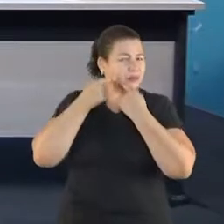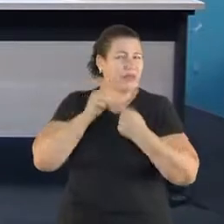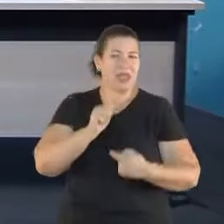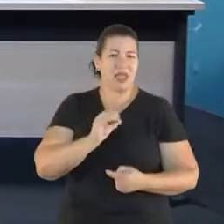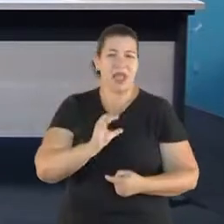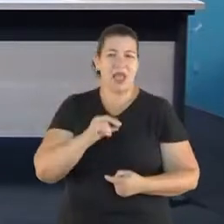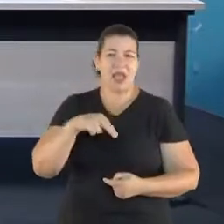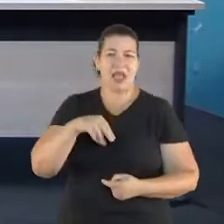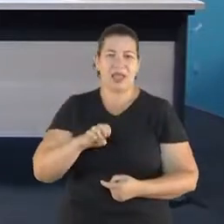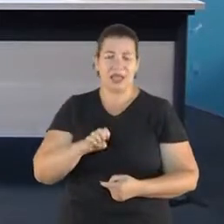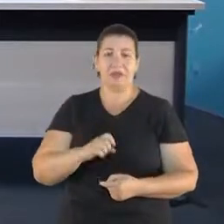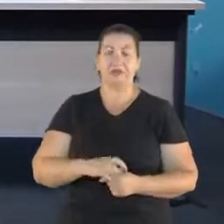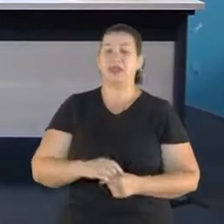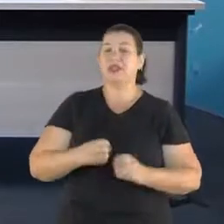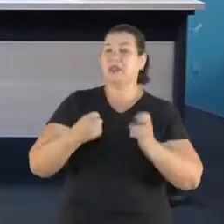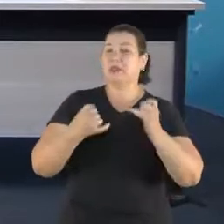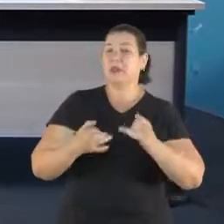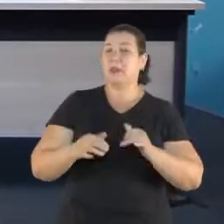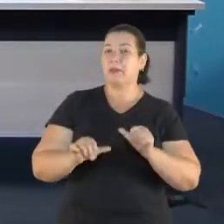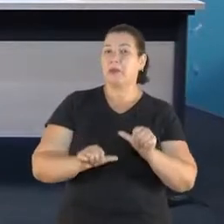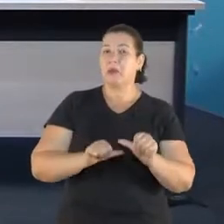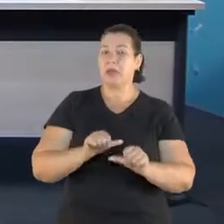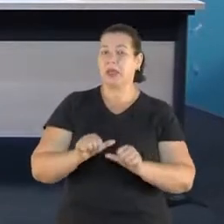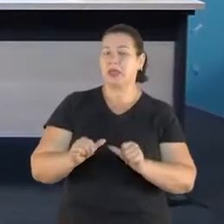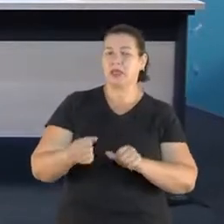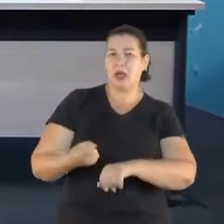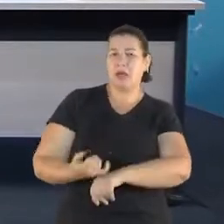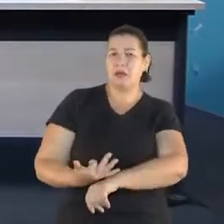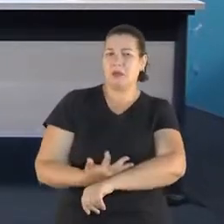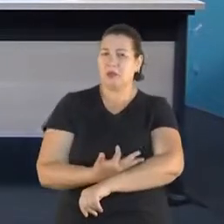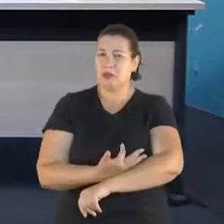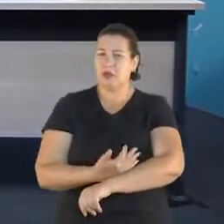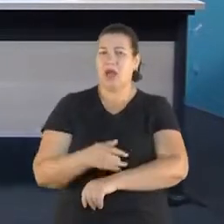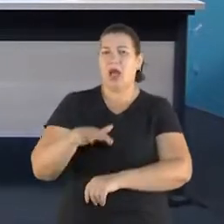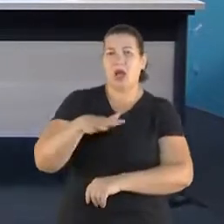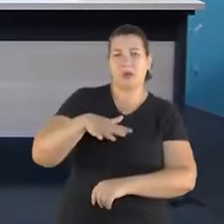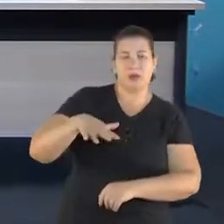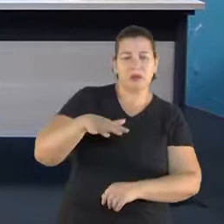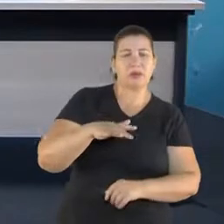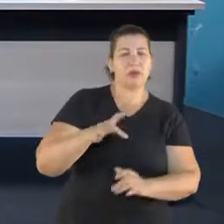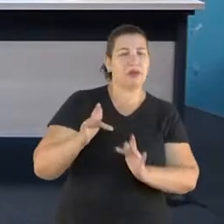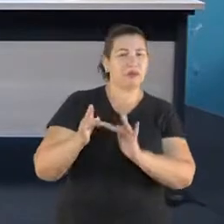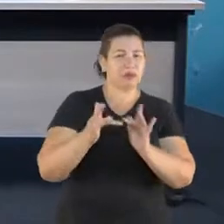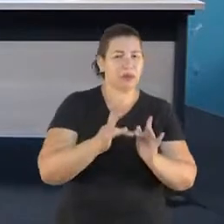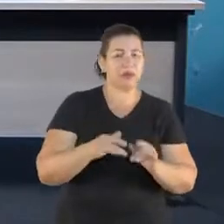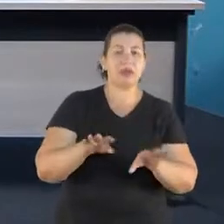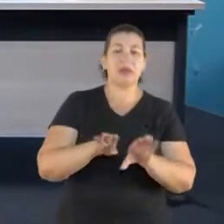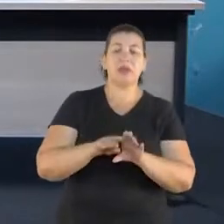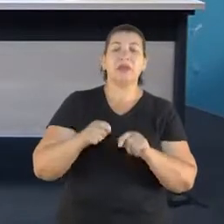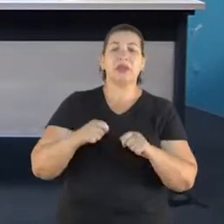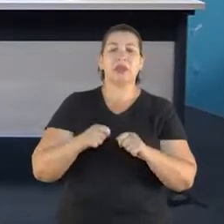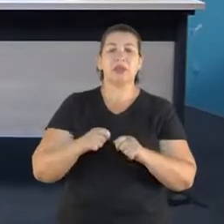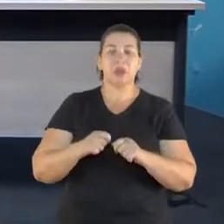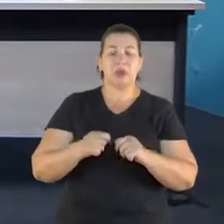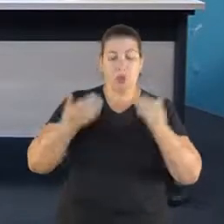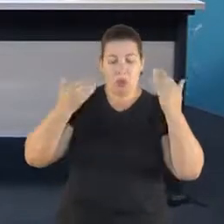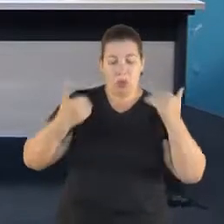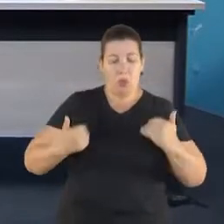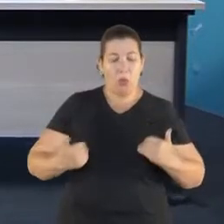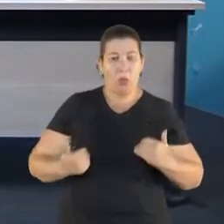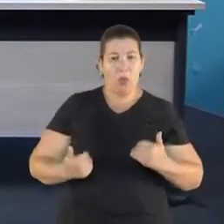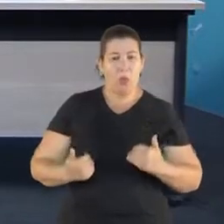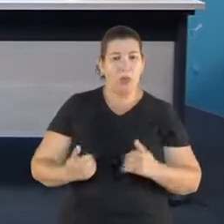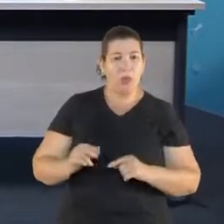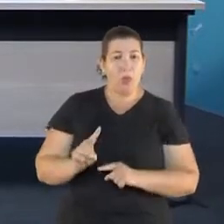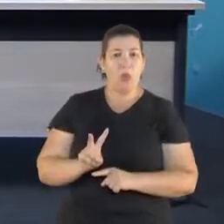das mudanças psicológicas e sociais, é importante falarmos no desenvolvimento de uma autonomia no nosso próprio cuidado, no cuidado com o